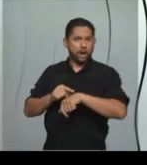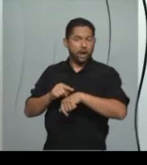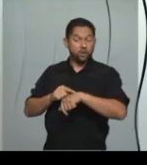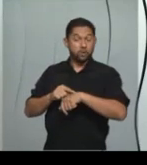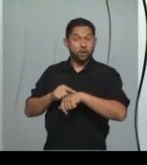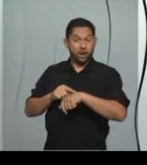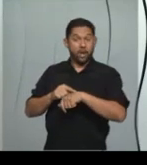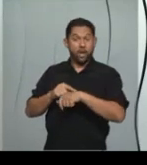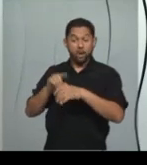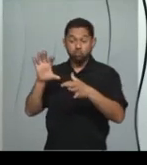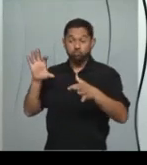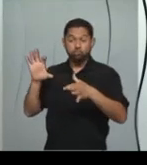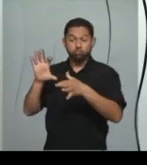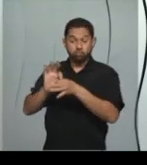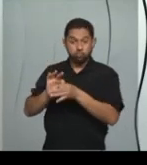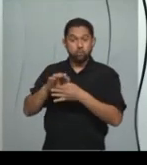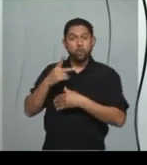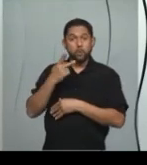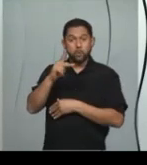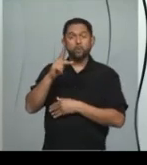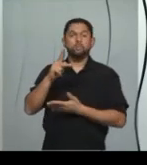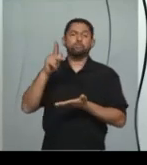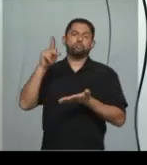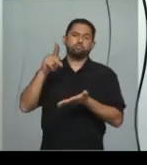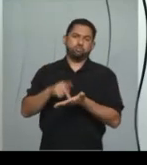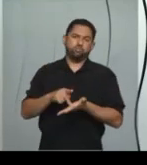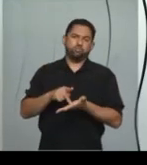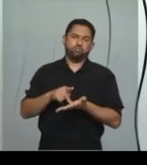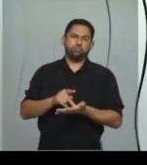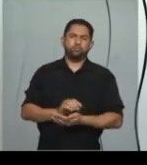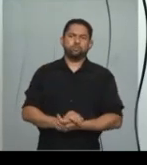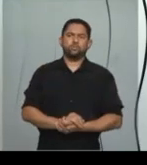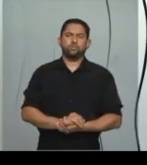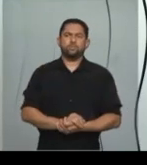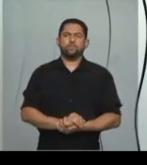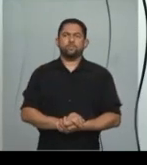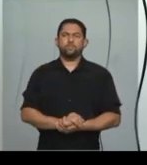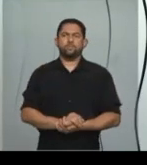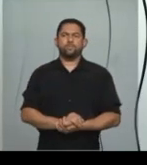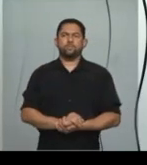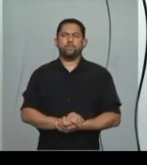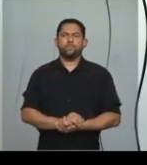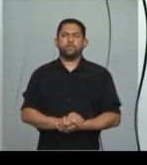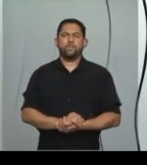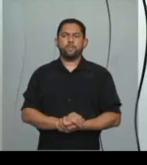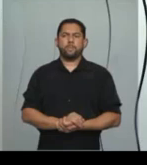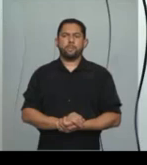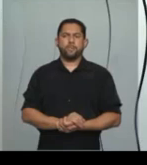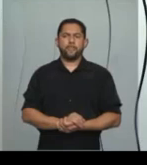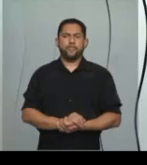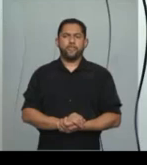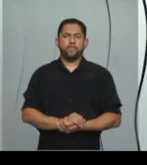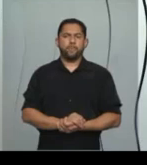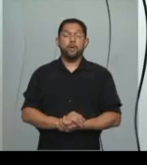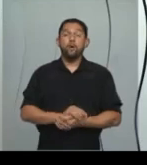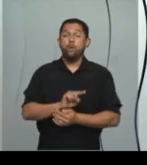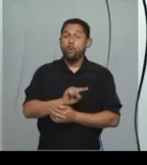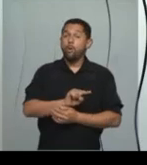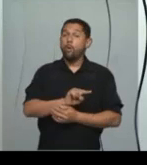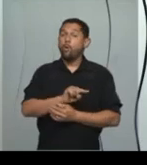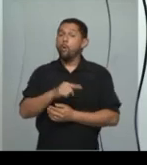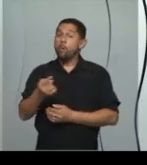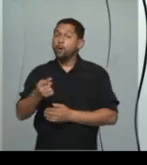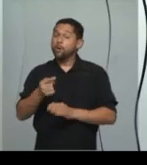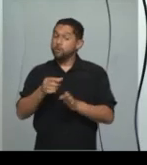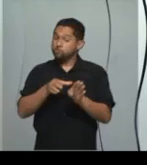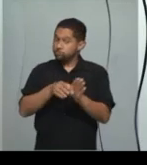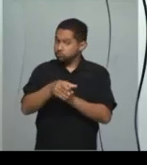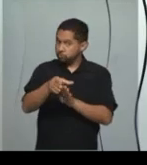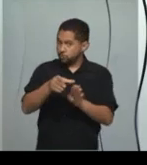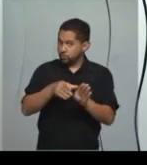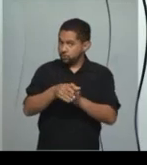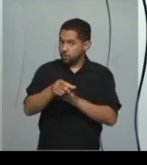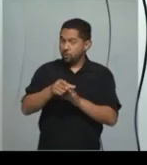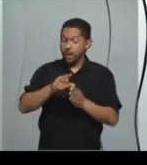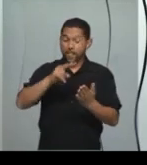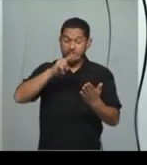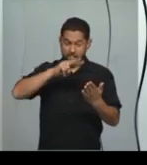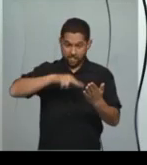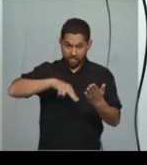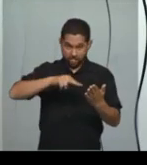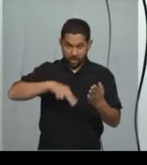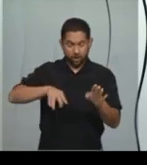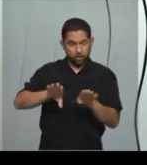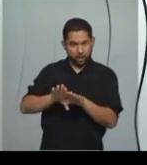o seu tempo disponível para estudar. Outra dica é ler e principalmente ver